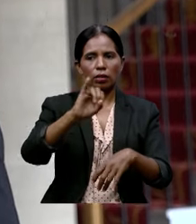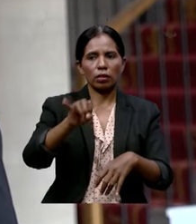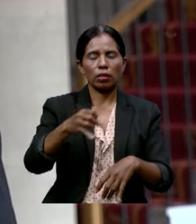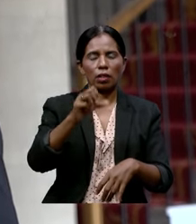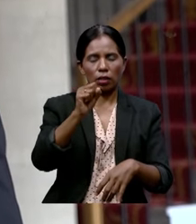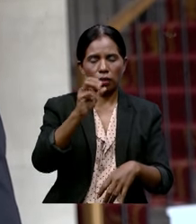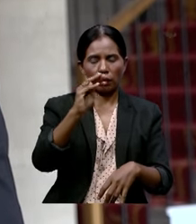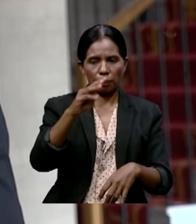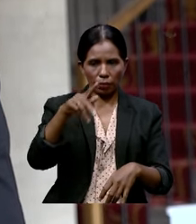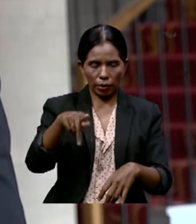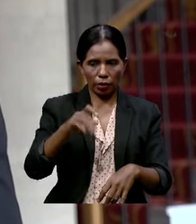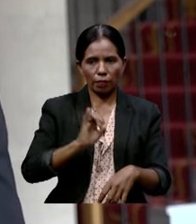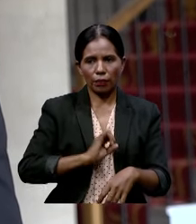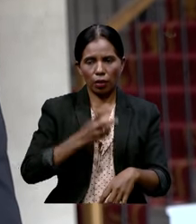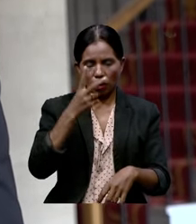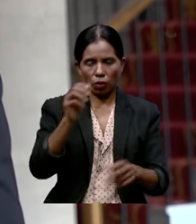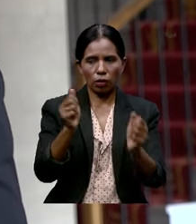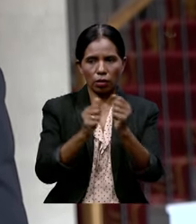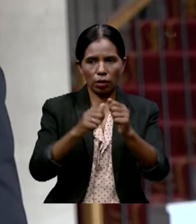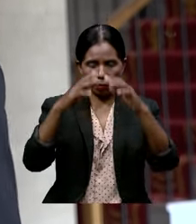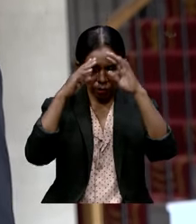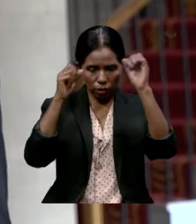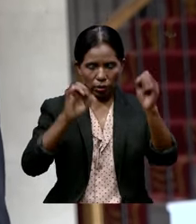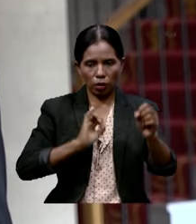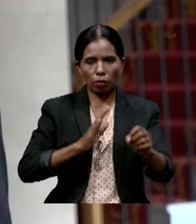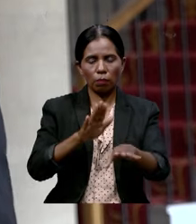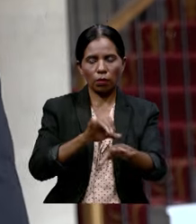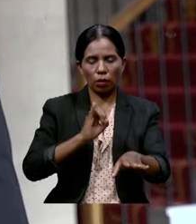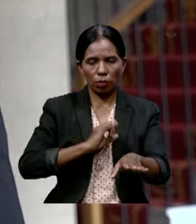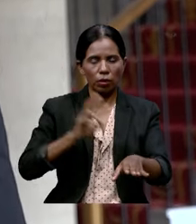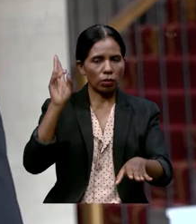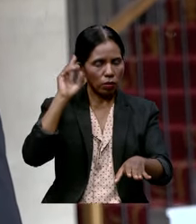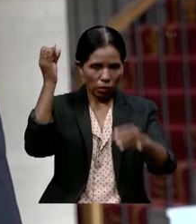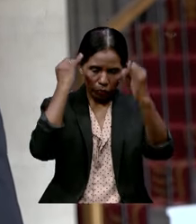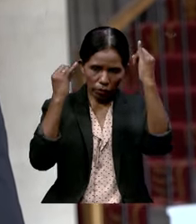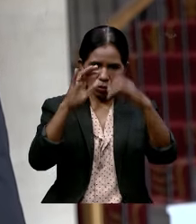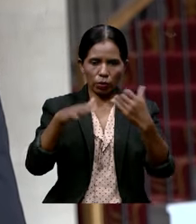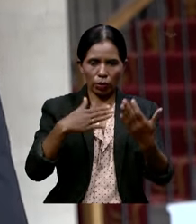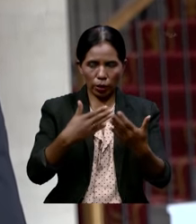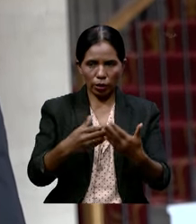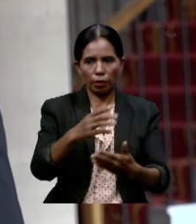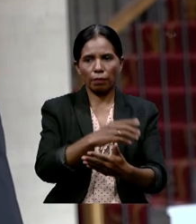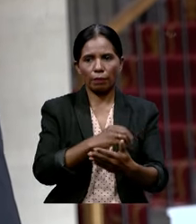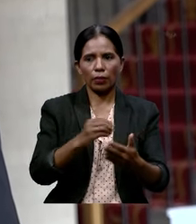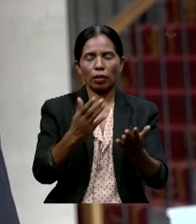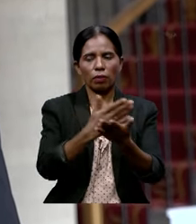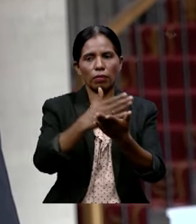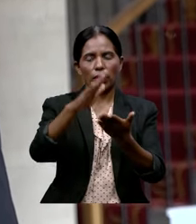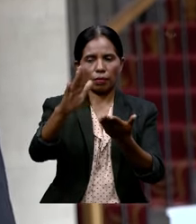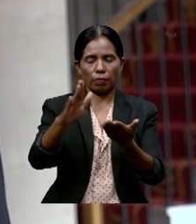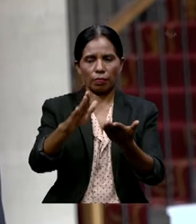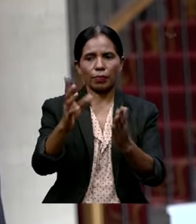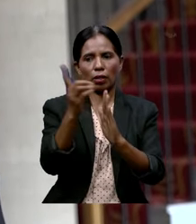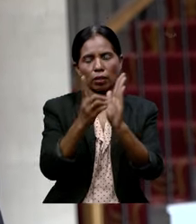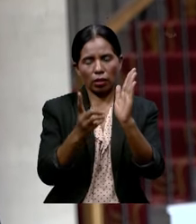observa o processo ser nem, então, cuida nem o presidente Bolo Romai, Turona, informação ser nem, e partilhamos dados